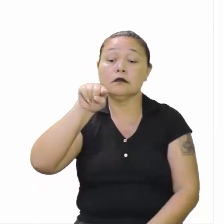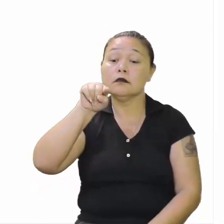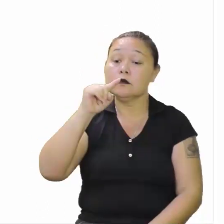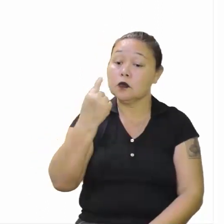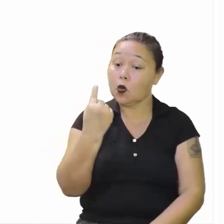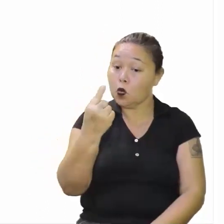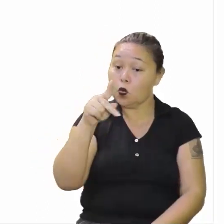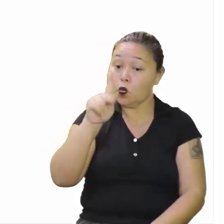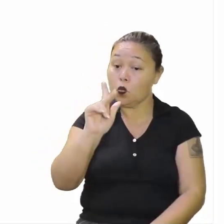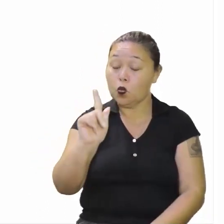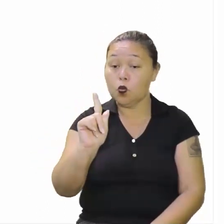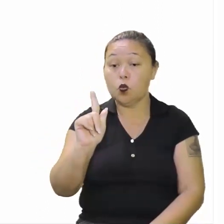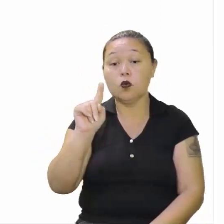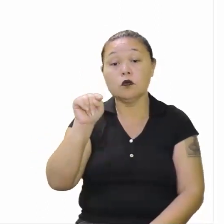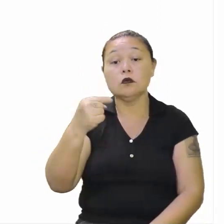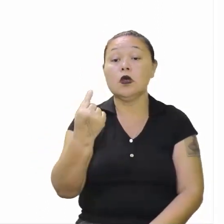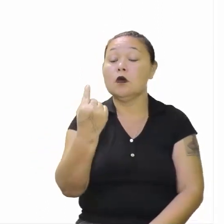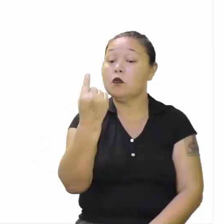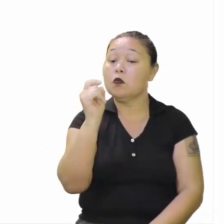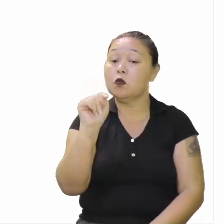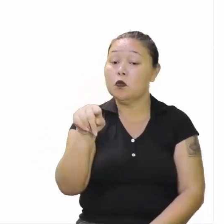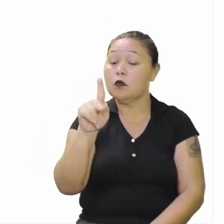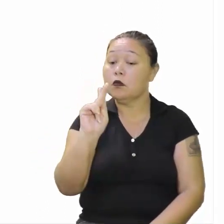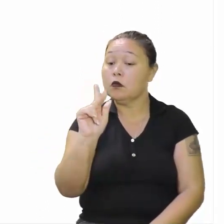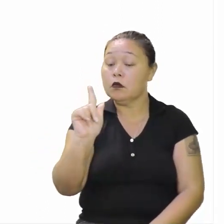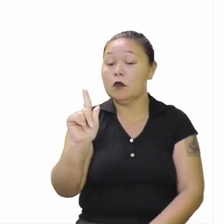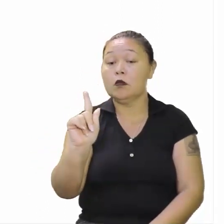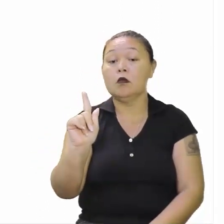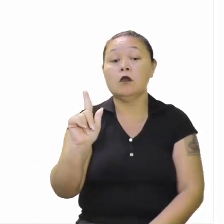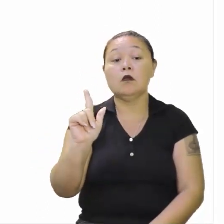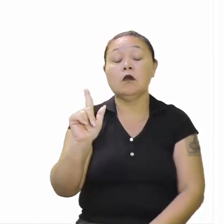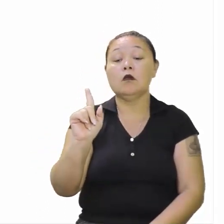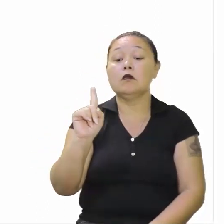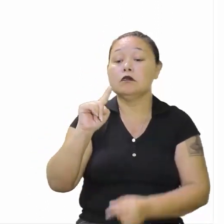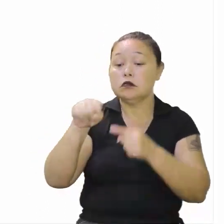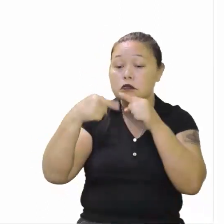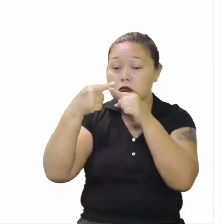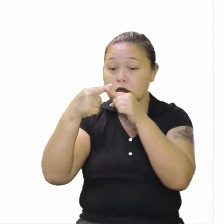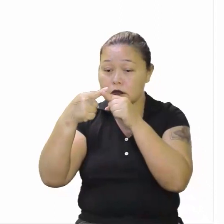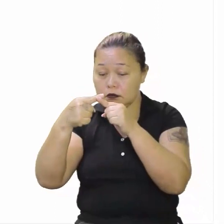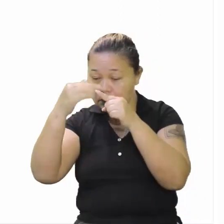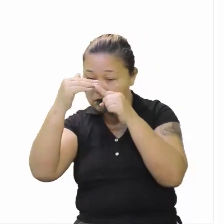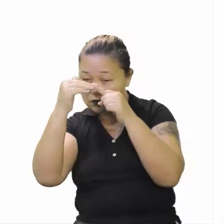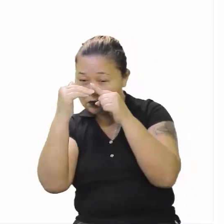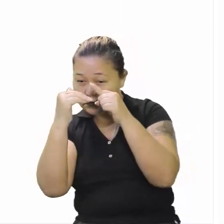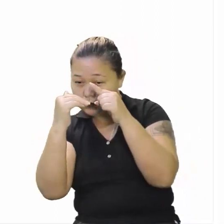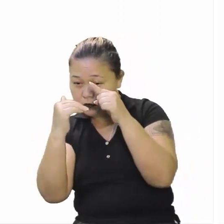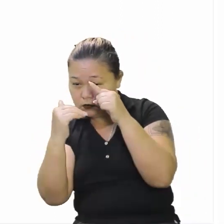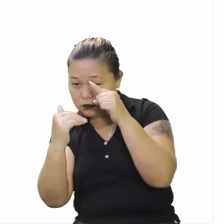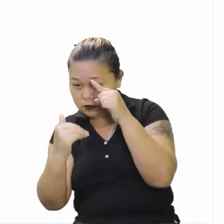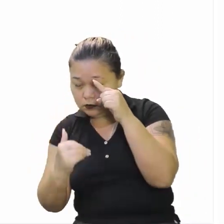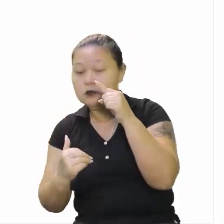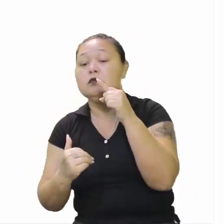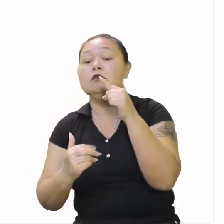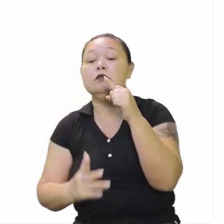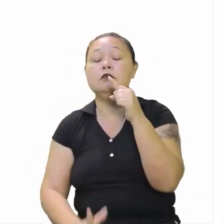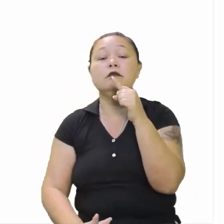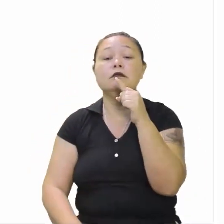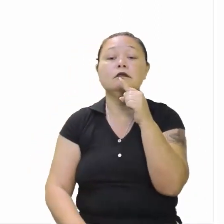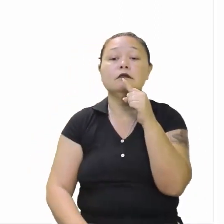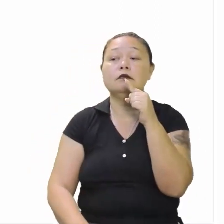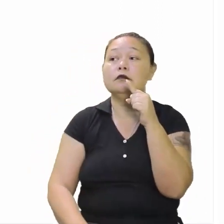então 1000 gramas, digamos assim, múltiplo. Submúltiplos é o que advém desses múltiplos,